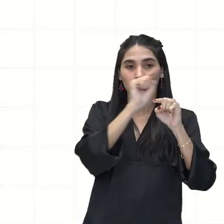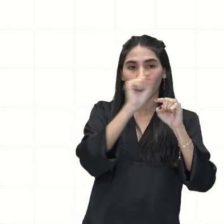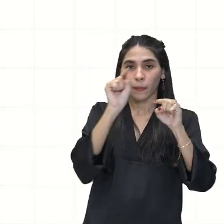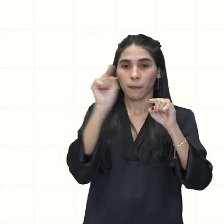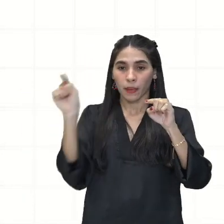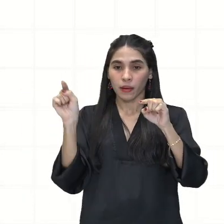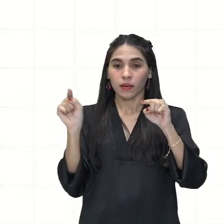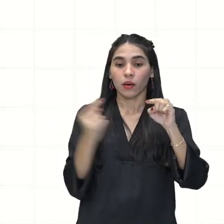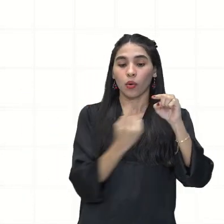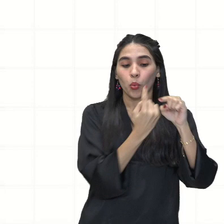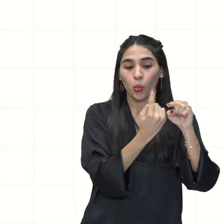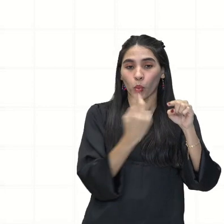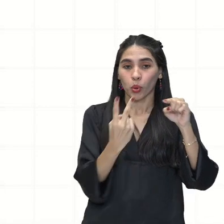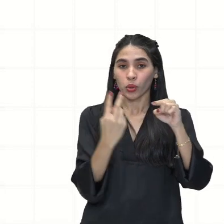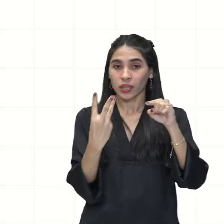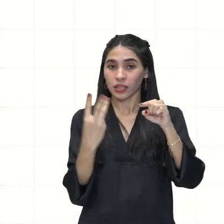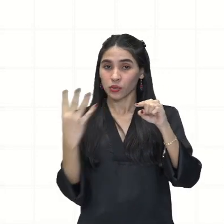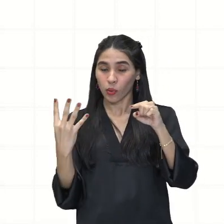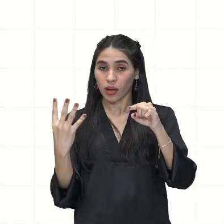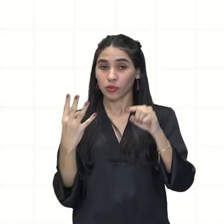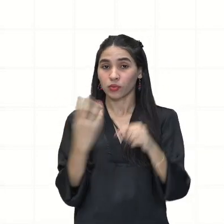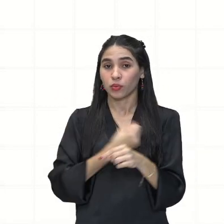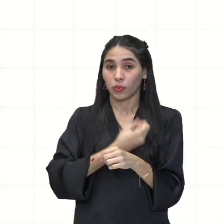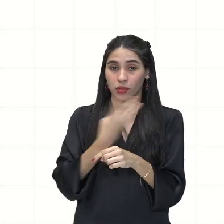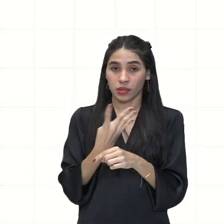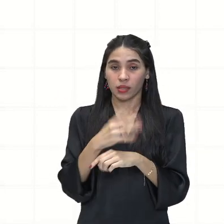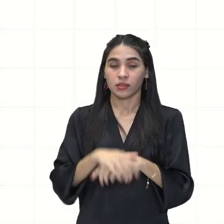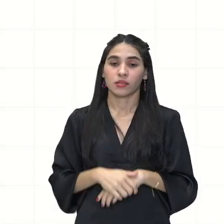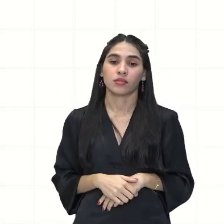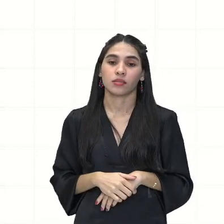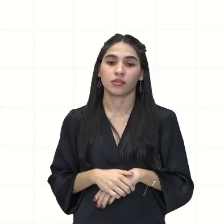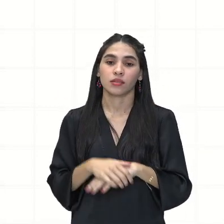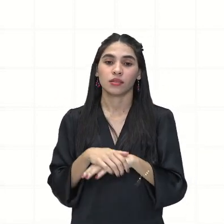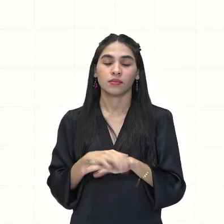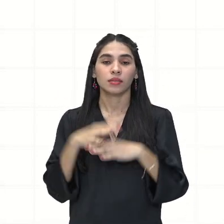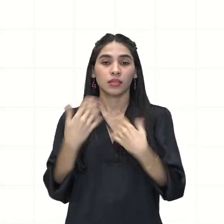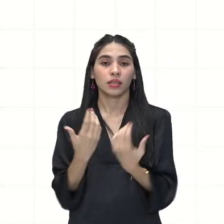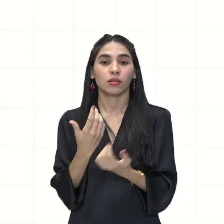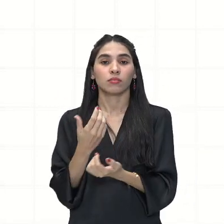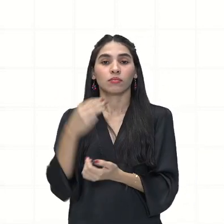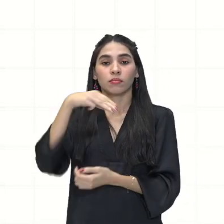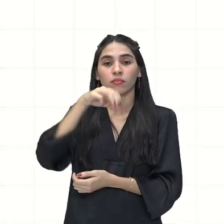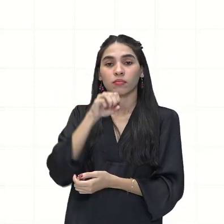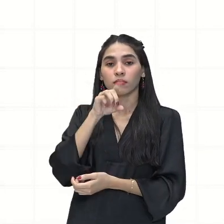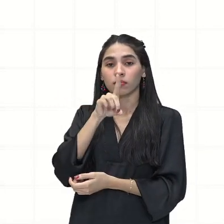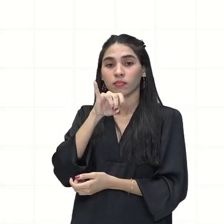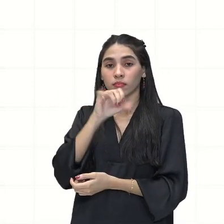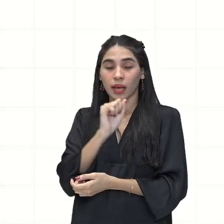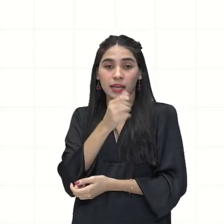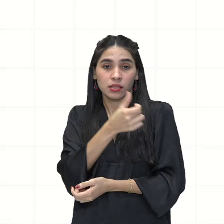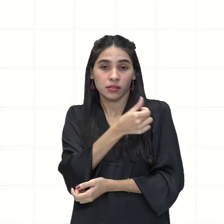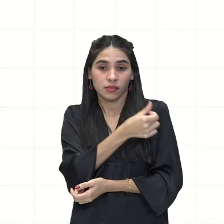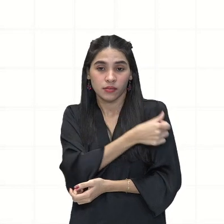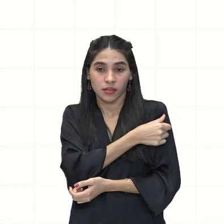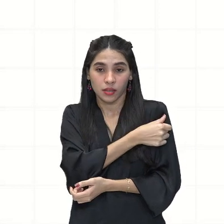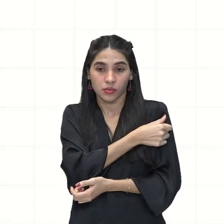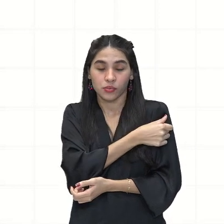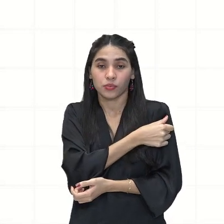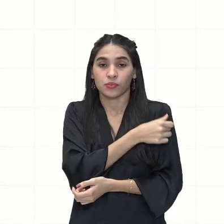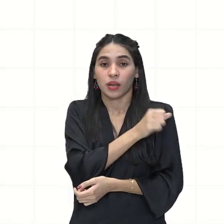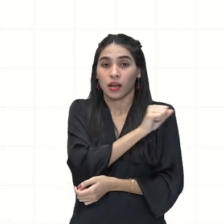ó. Beleza, então, a média dos alunos do 6º aninho, ó, a média,